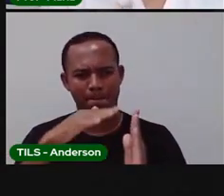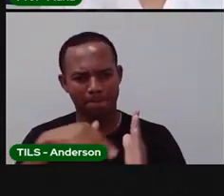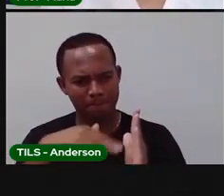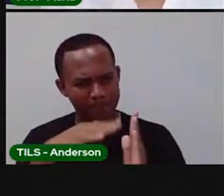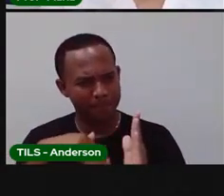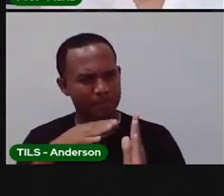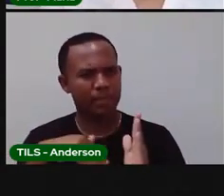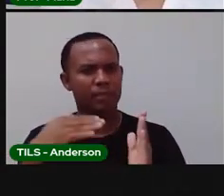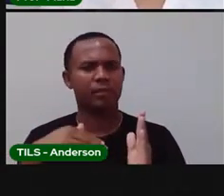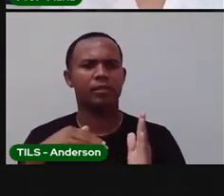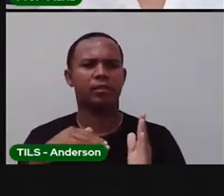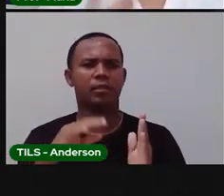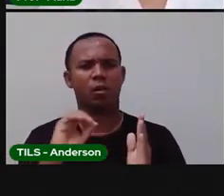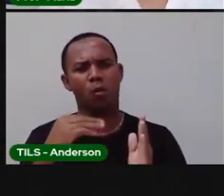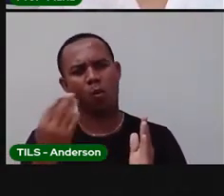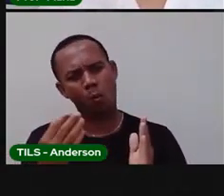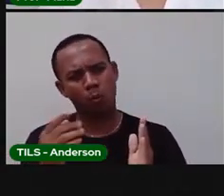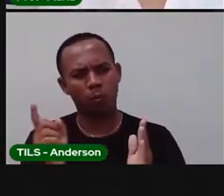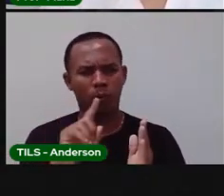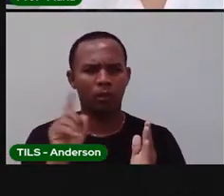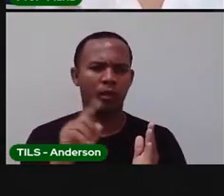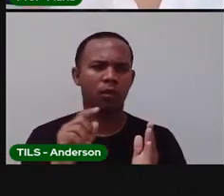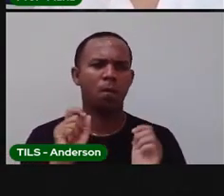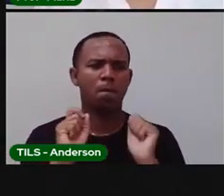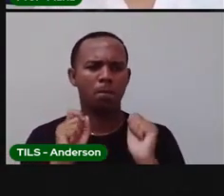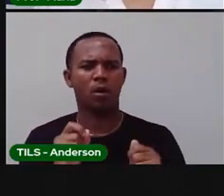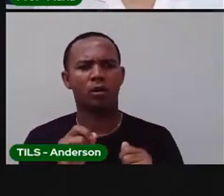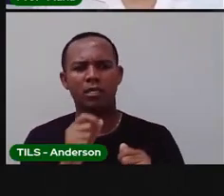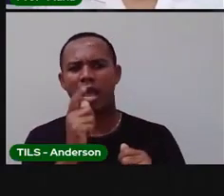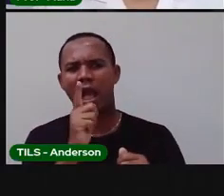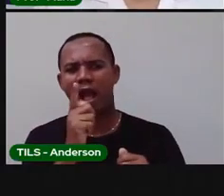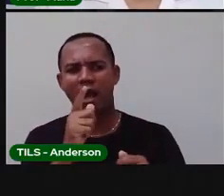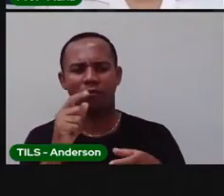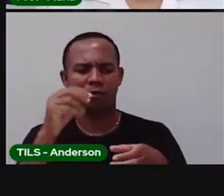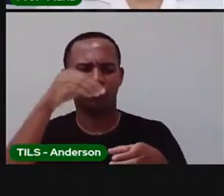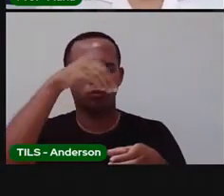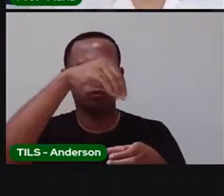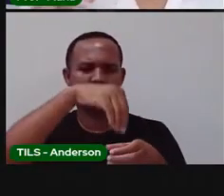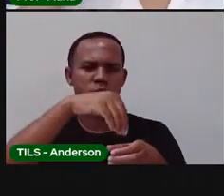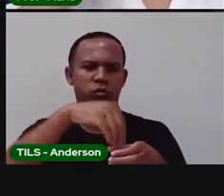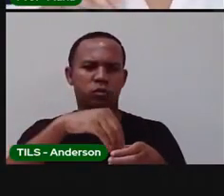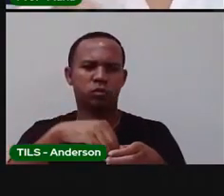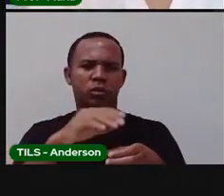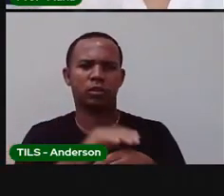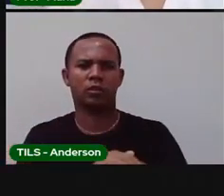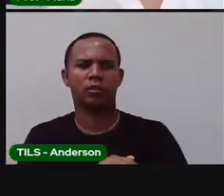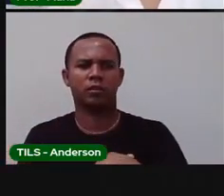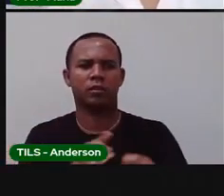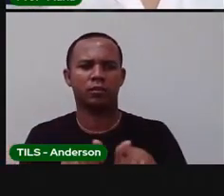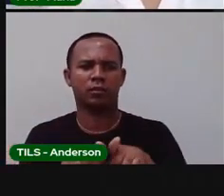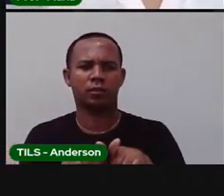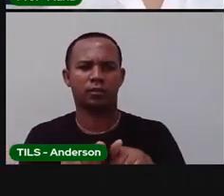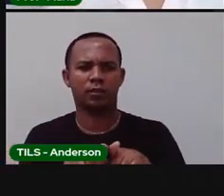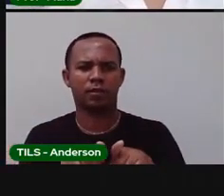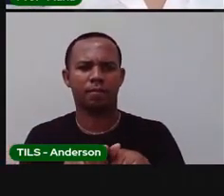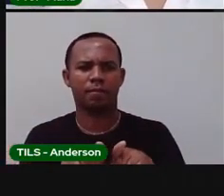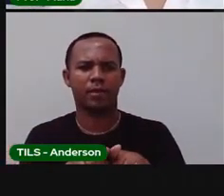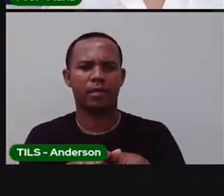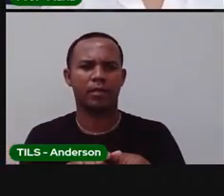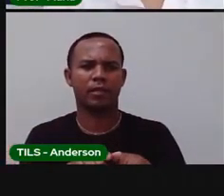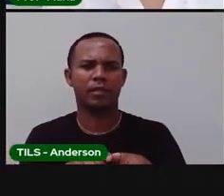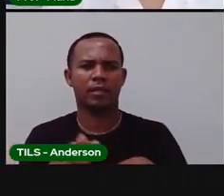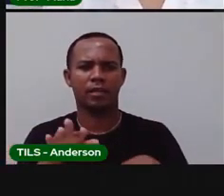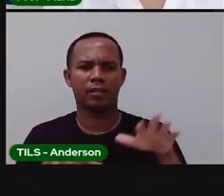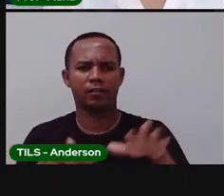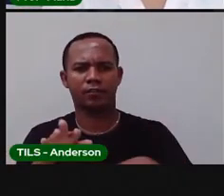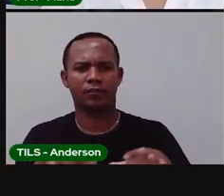pintar, não tem como pintar, põe água em um... Bota um pouquinho, ó, de refresco para poder mudar a cor,